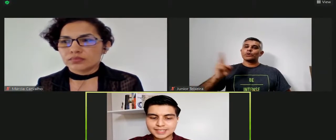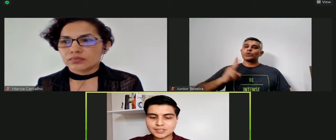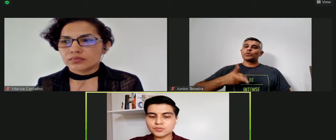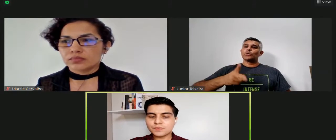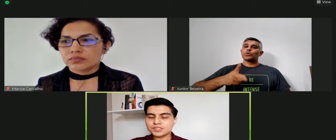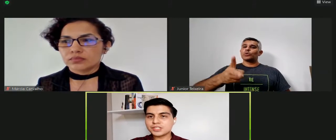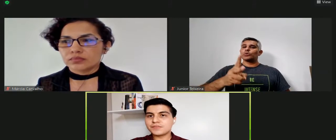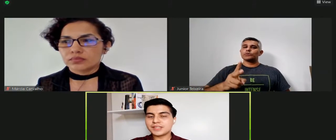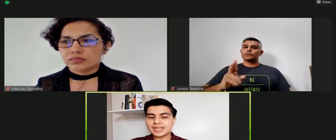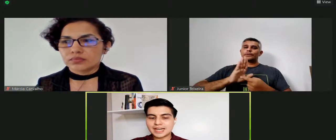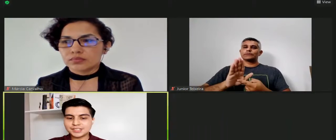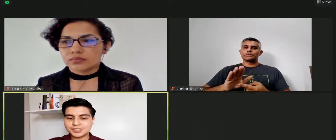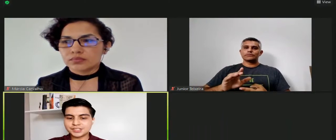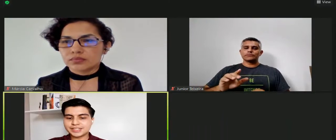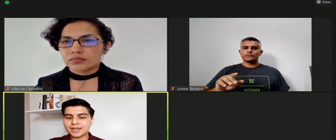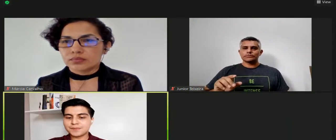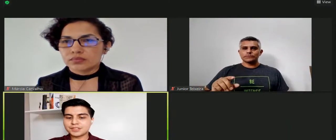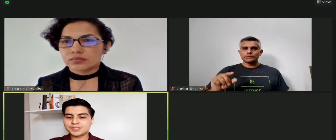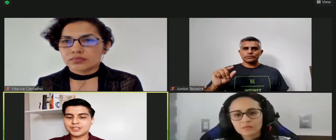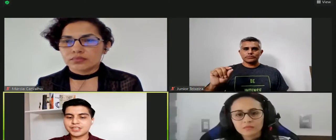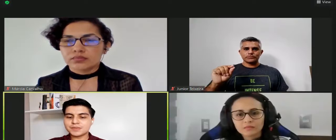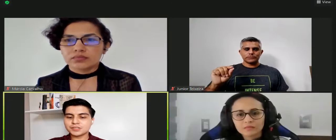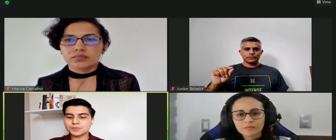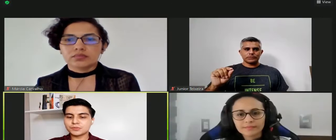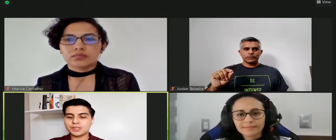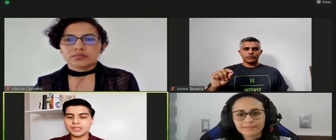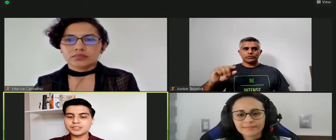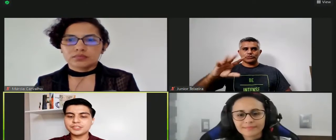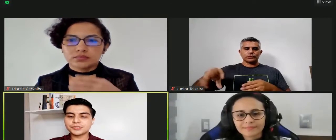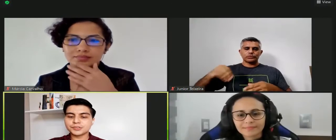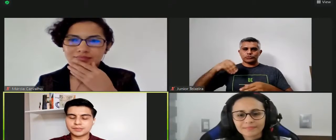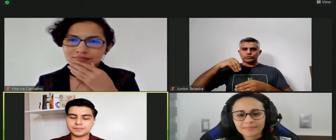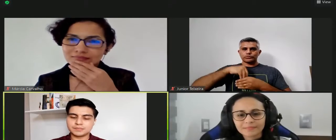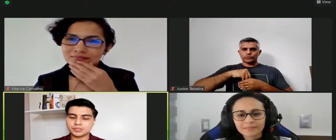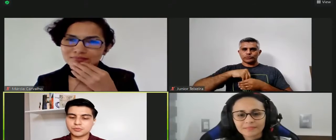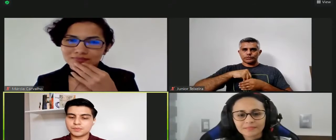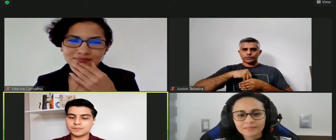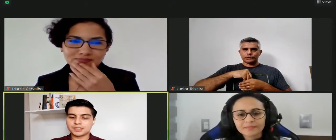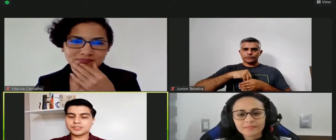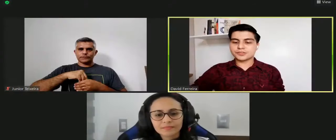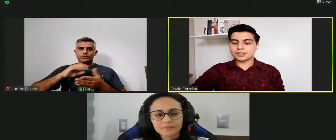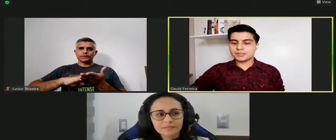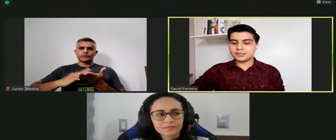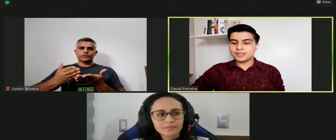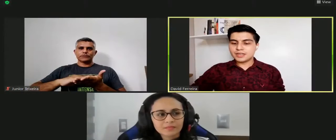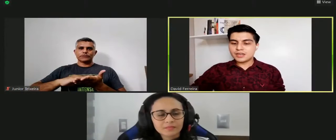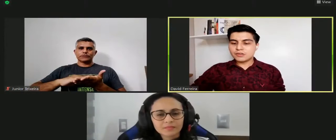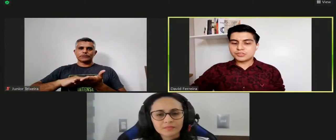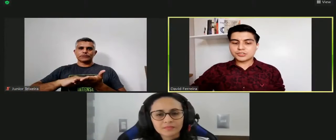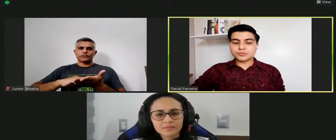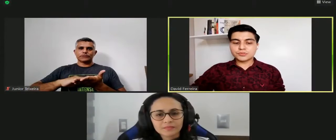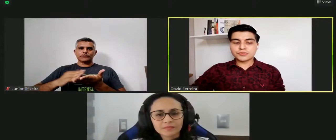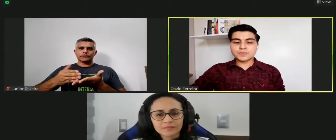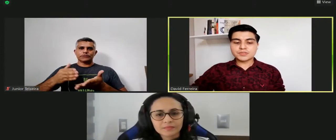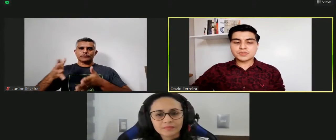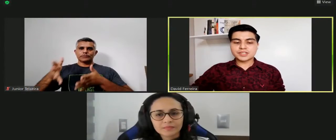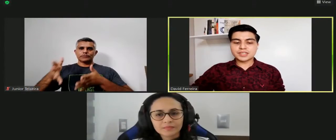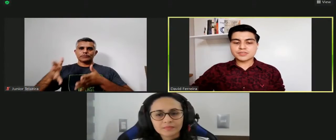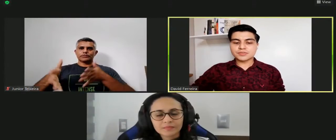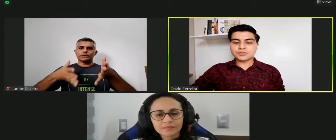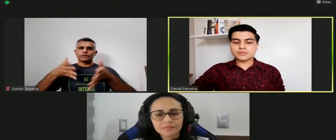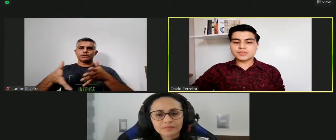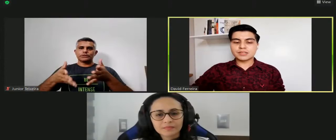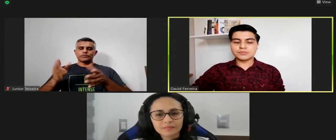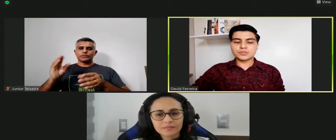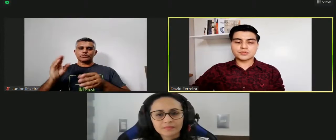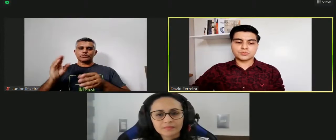intitulada Subjetividade de intérpretes de Libras Português na escola. Os discursos sobre suas relações